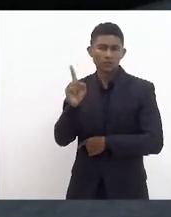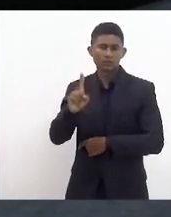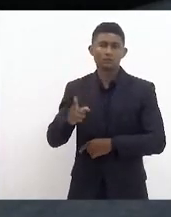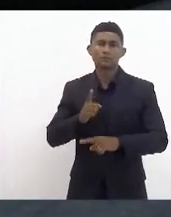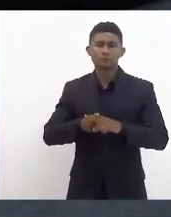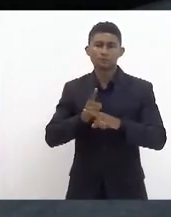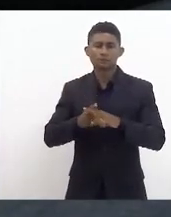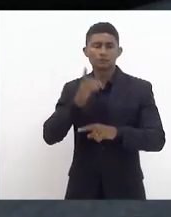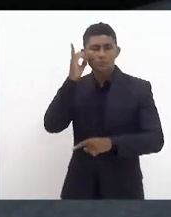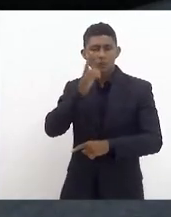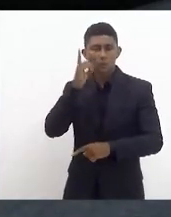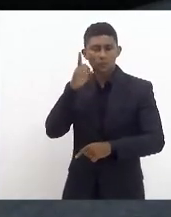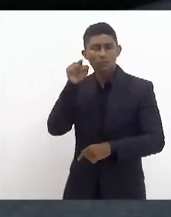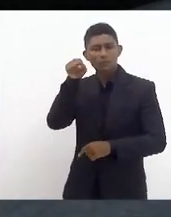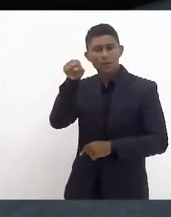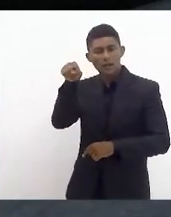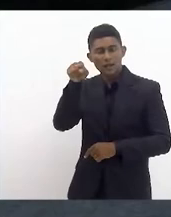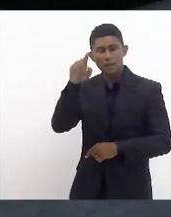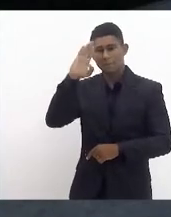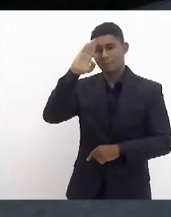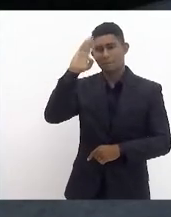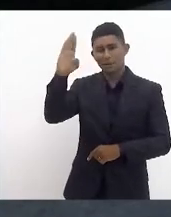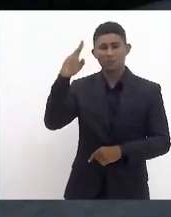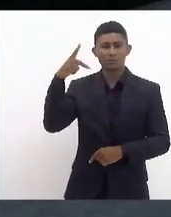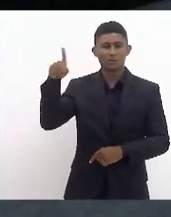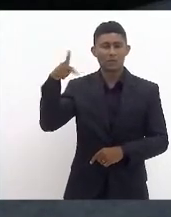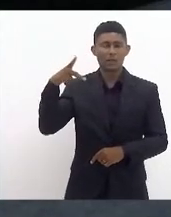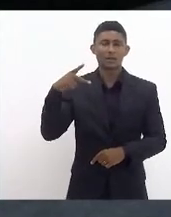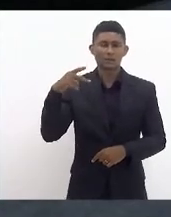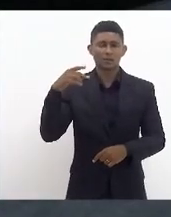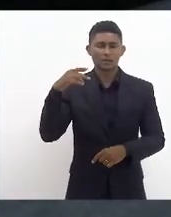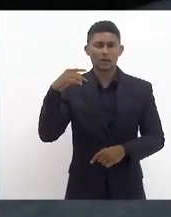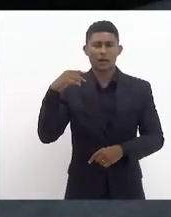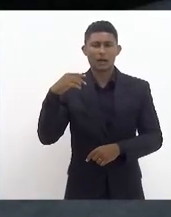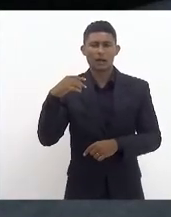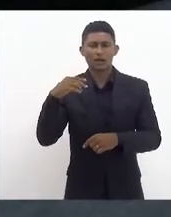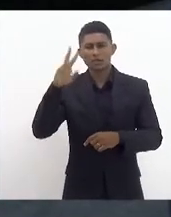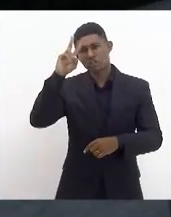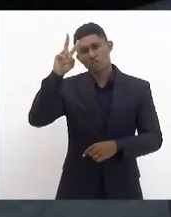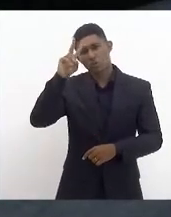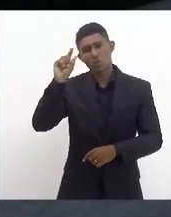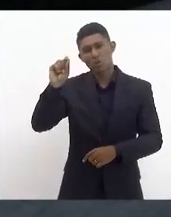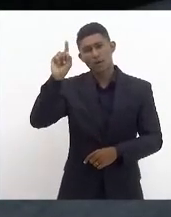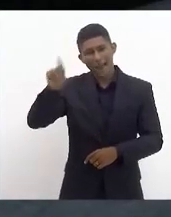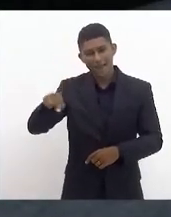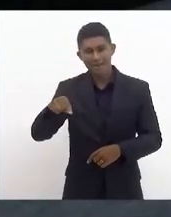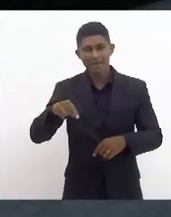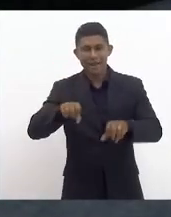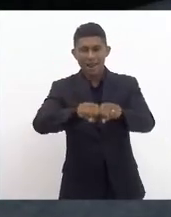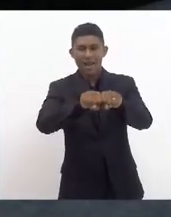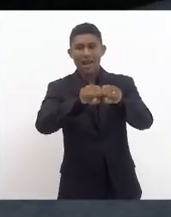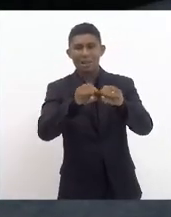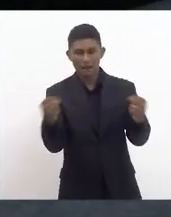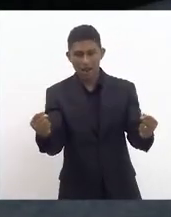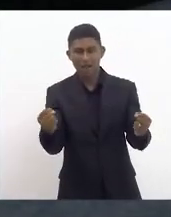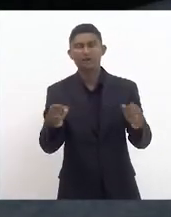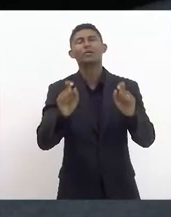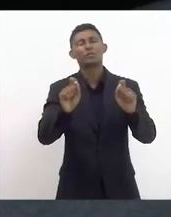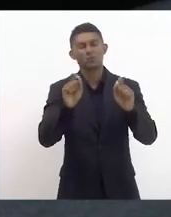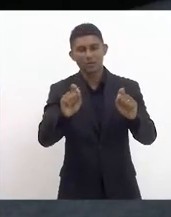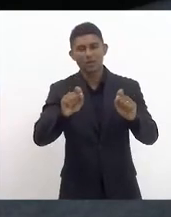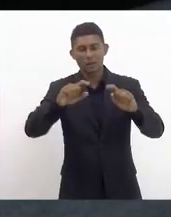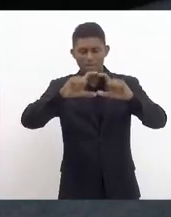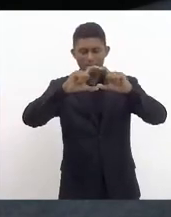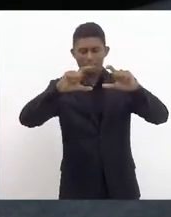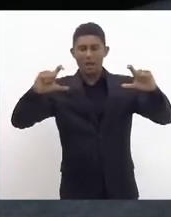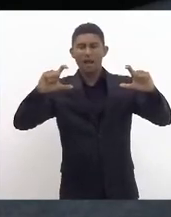deputado que tem como principal acontecimento na sua trajetória política ter quebrado a placa de uma pessoa morta, de uma pessoa